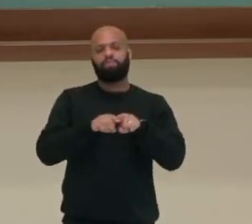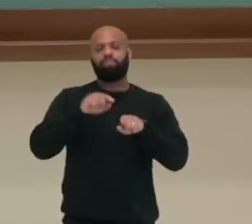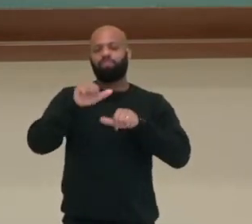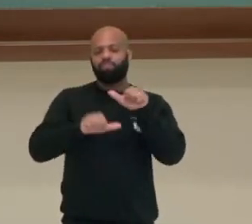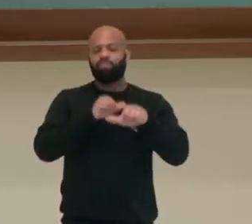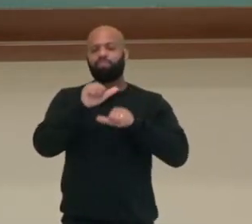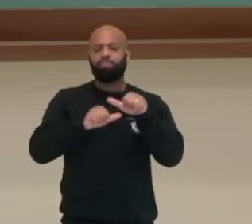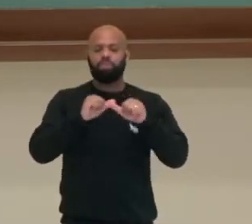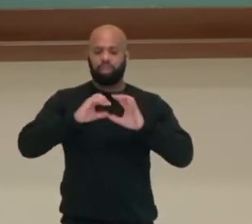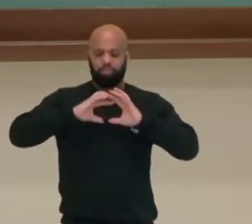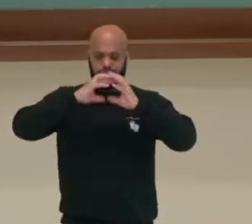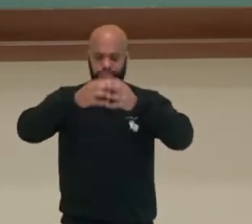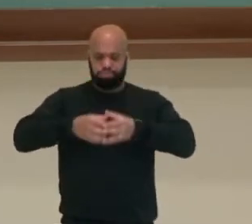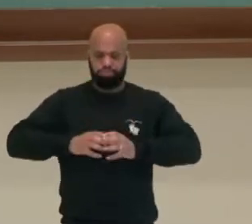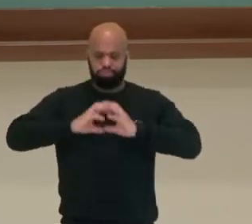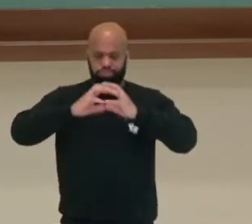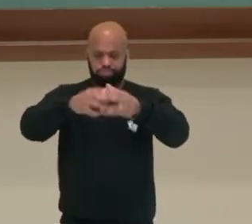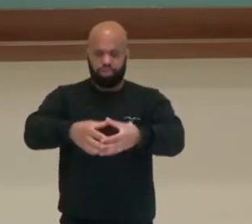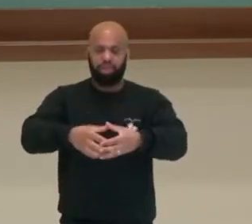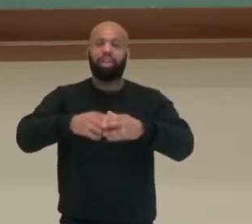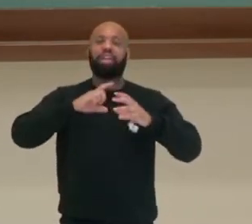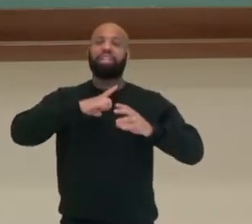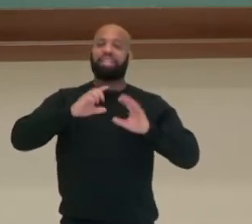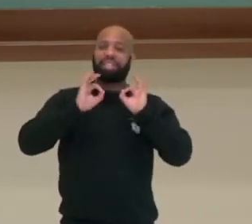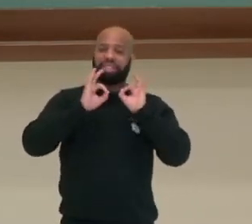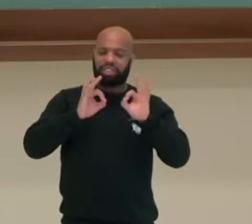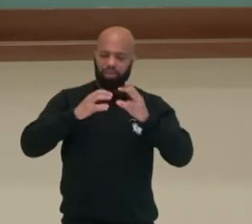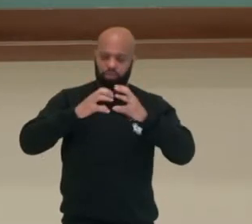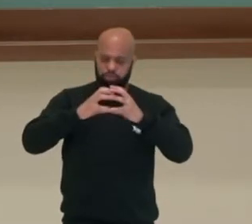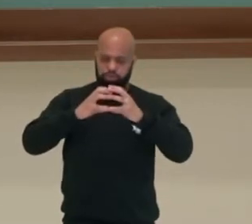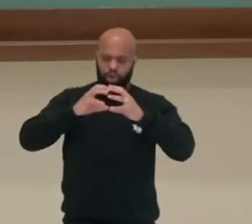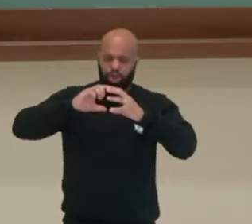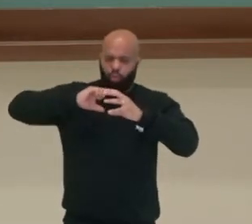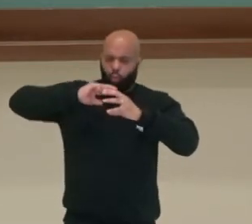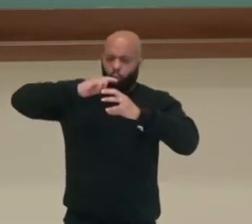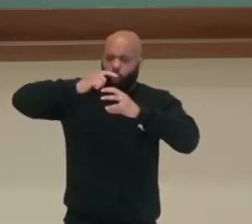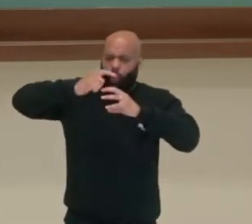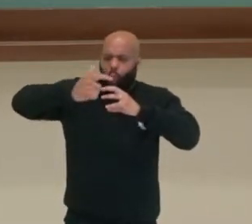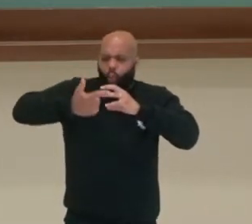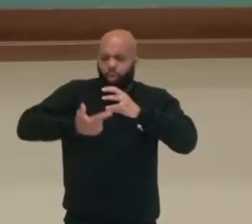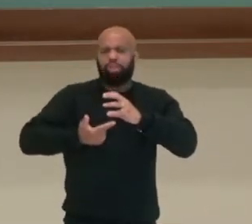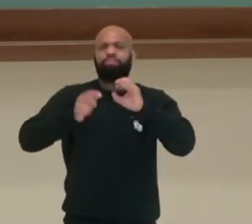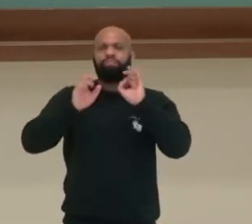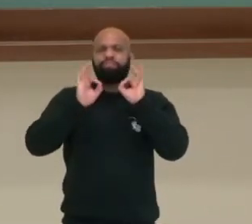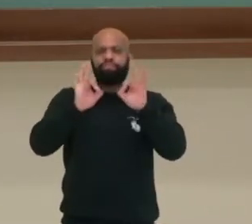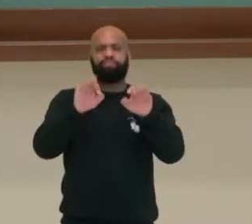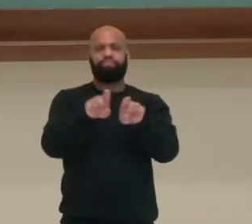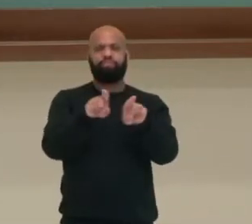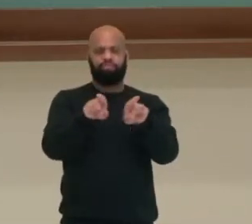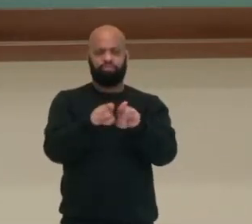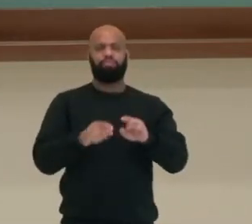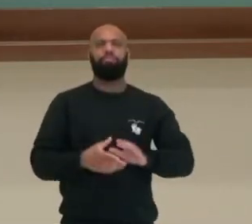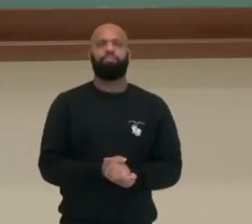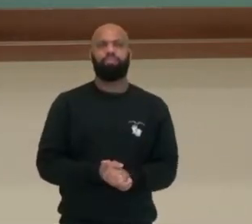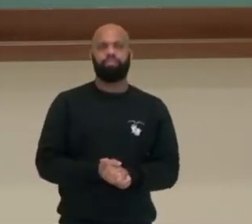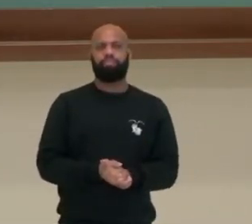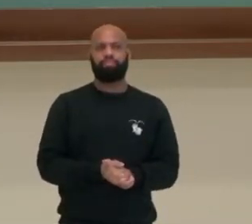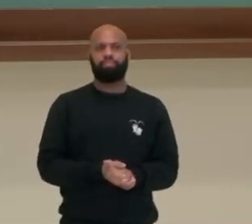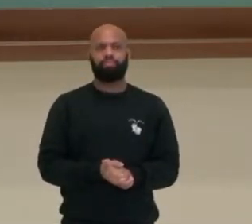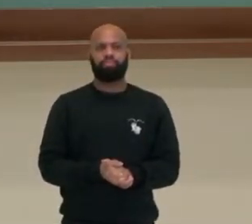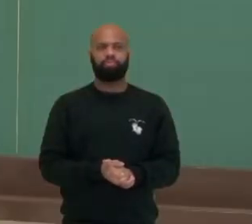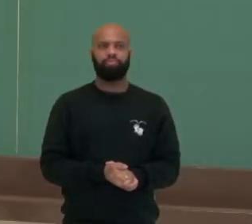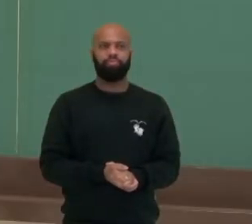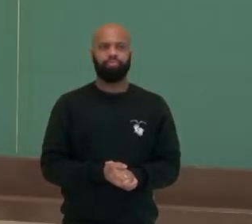modificando a rolagem dela pelo chão. Então ela tem que ser bem lisinha e bem precisa na sua fabricação, tá?